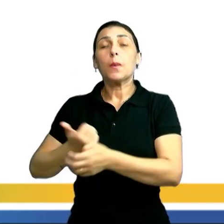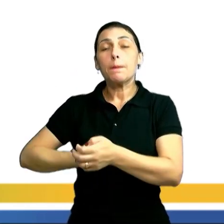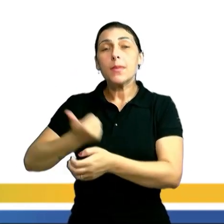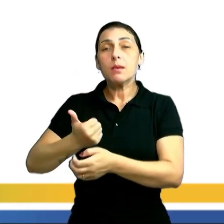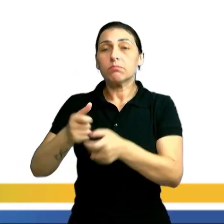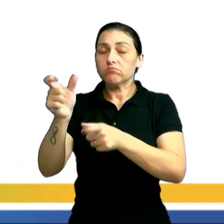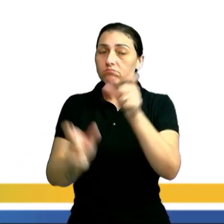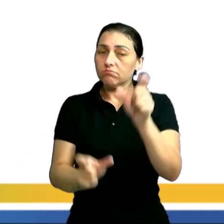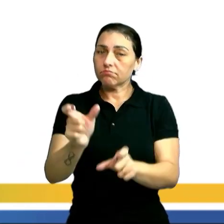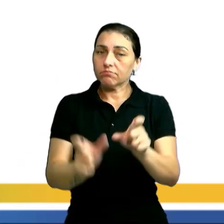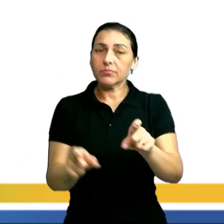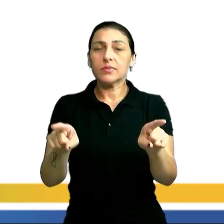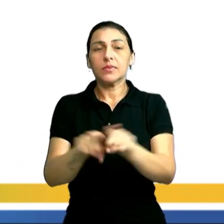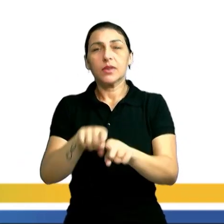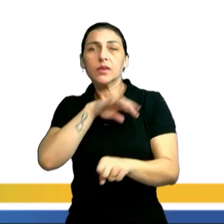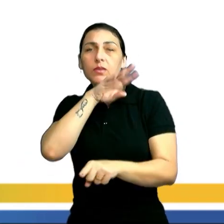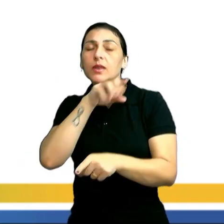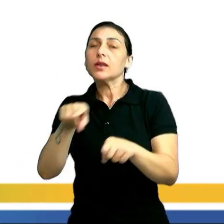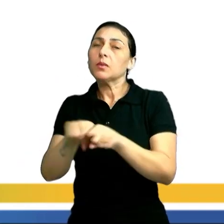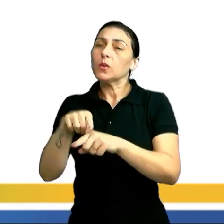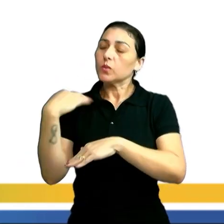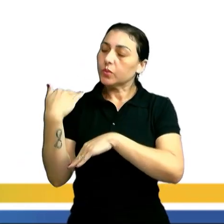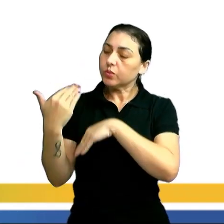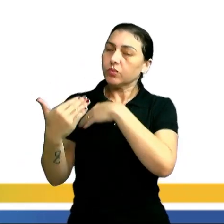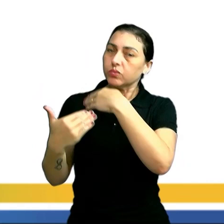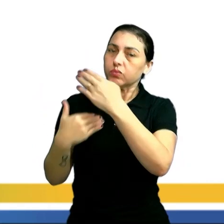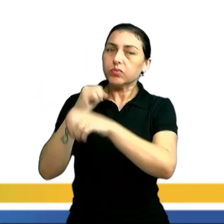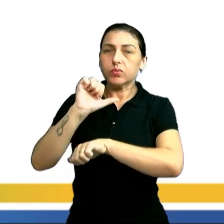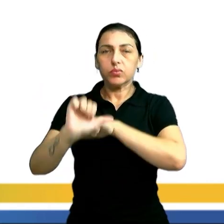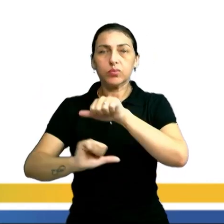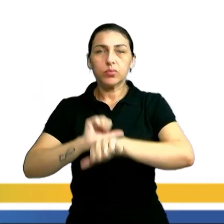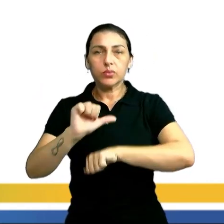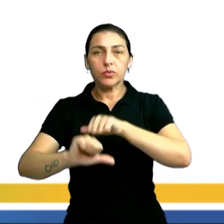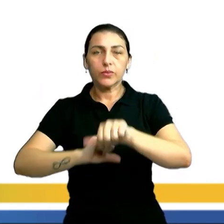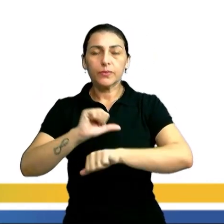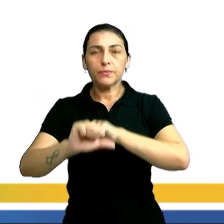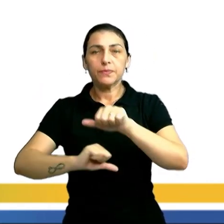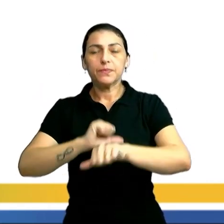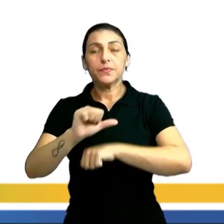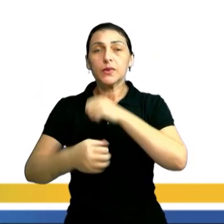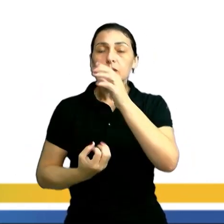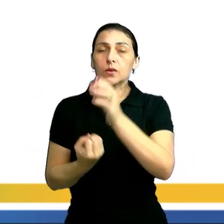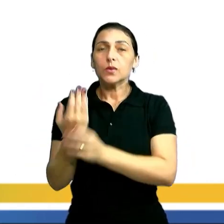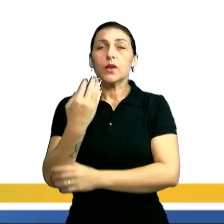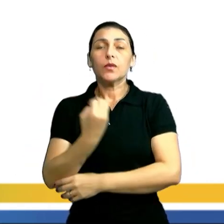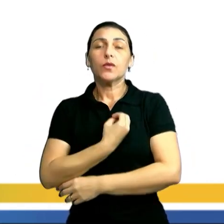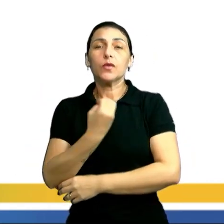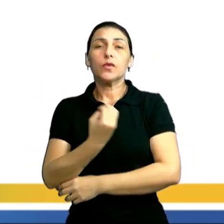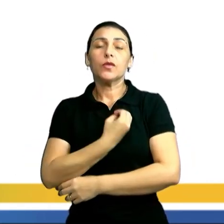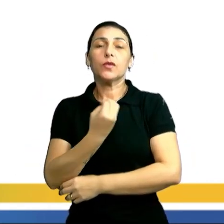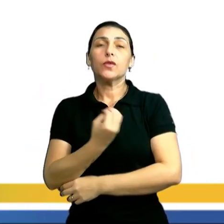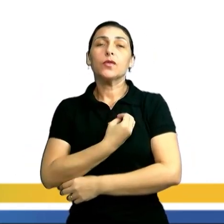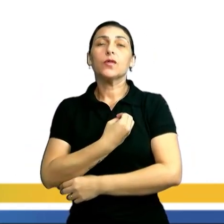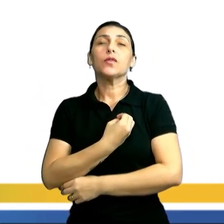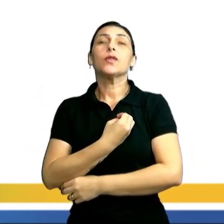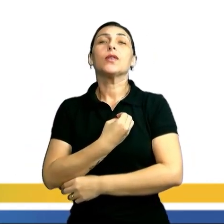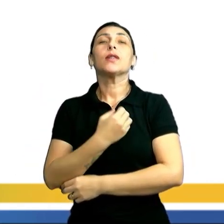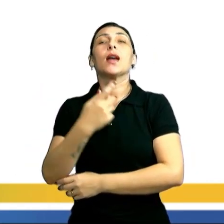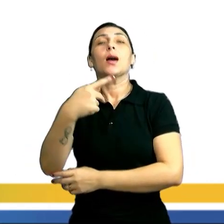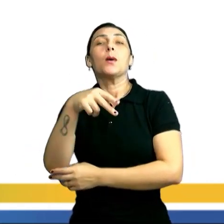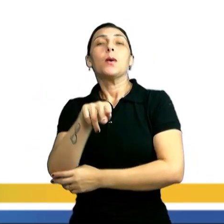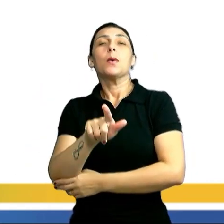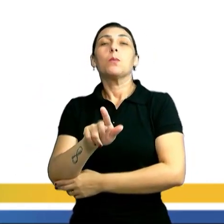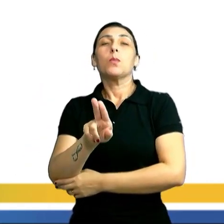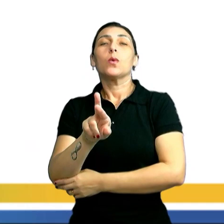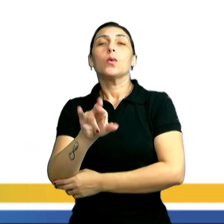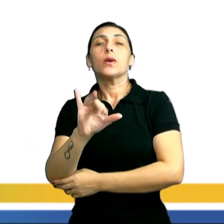seres vivos. Daí eles foram evoluindo, foram modificando-se e surgiu essa vida complexa pluricelular que nós